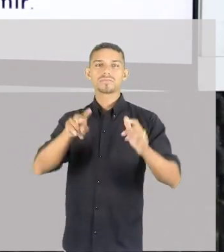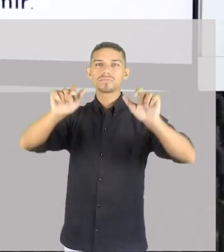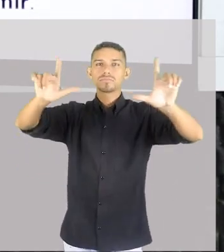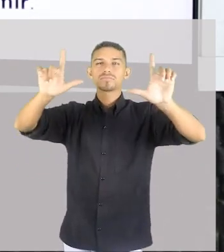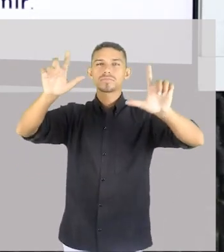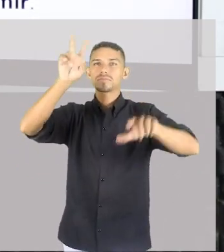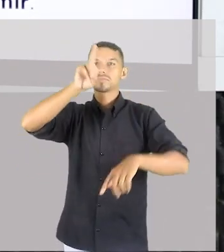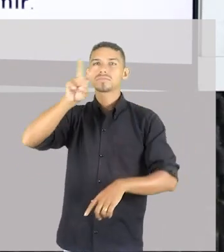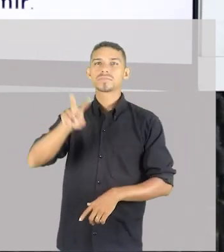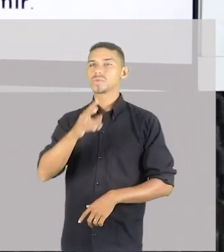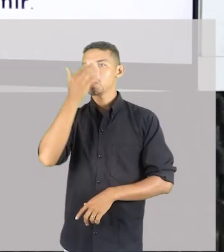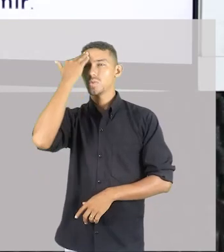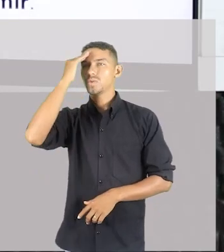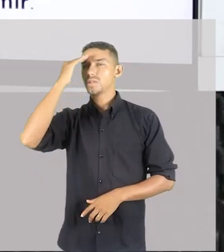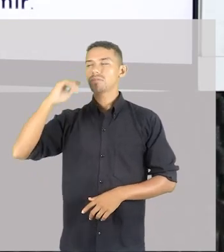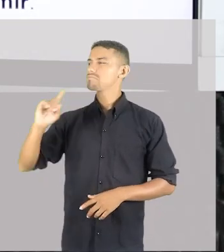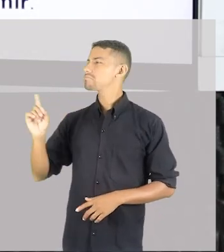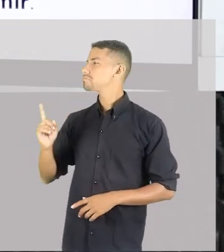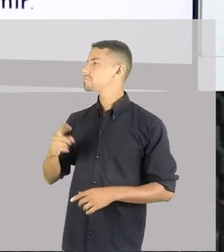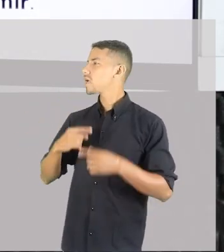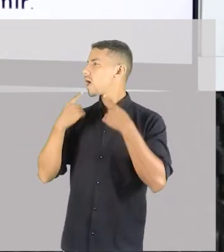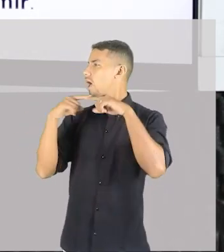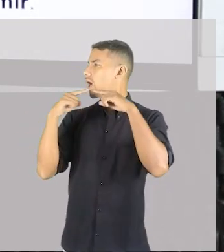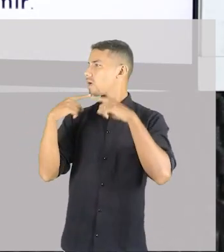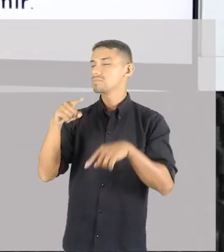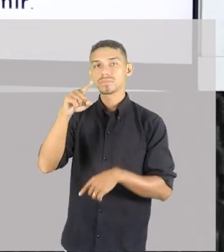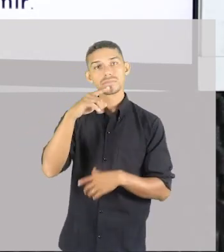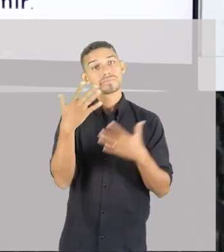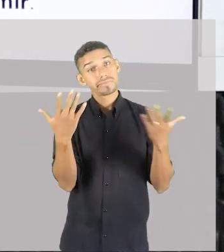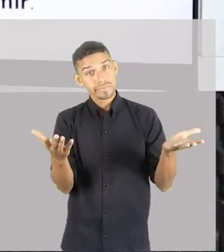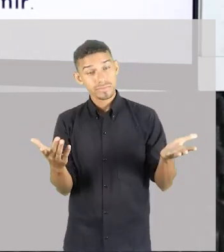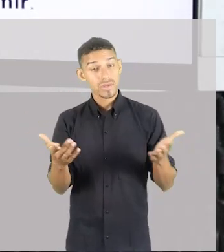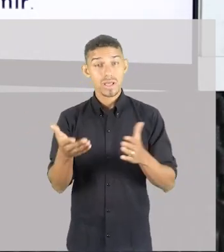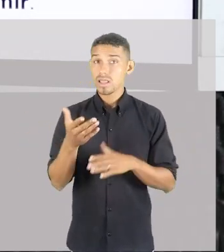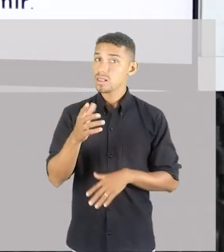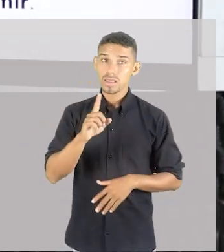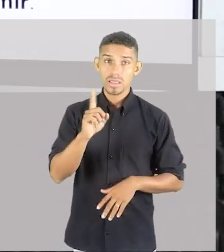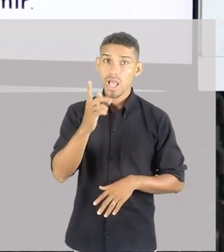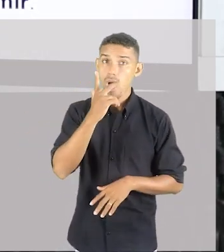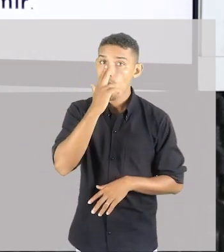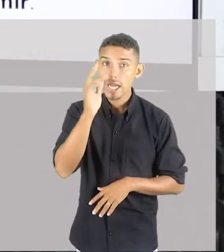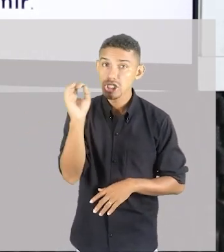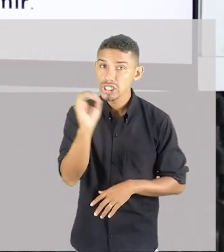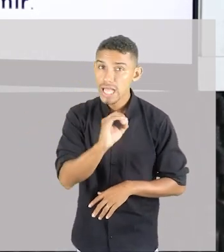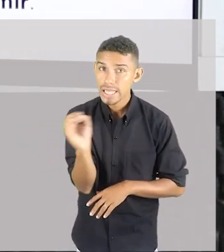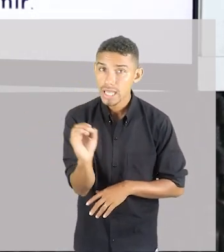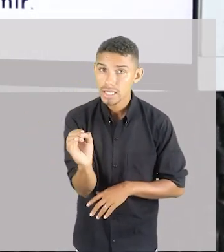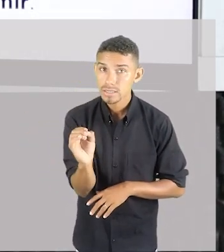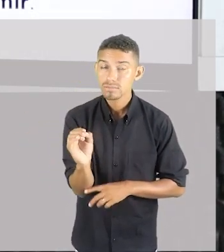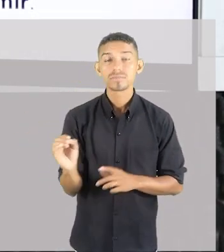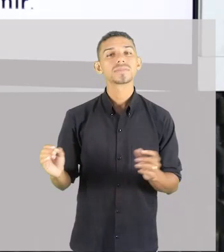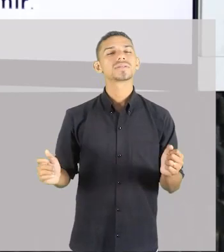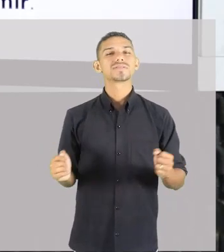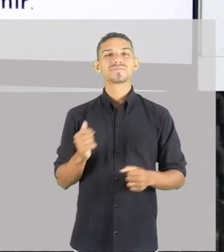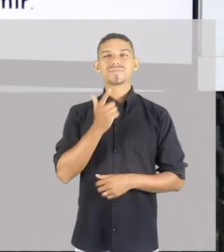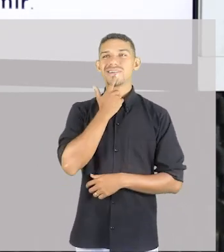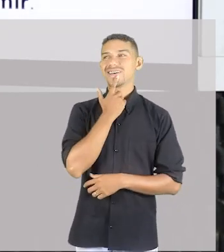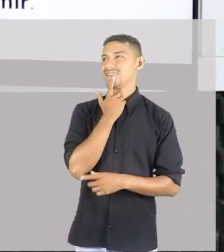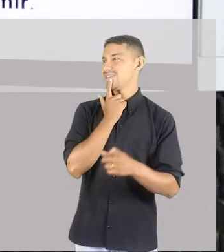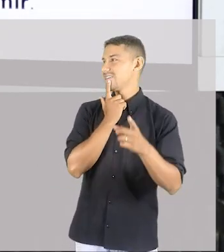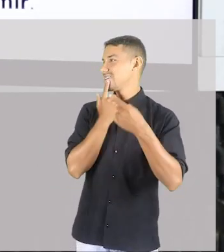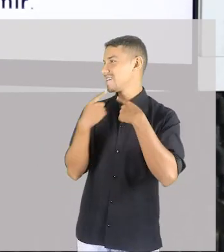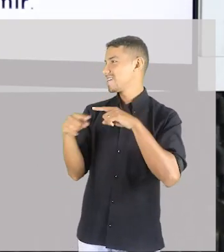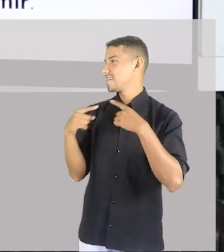entendo. E quando eu não entendo, eu critico. Vou repetir aquilo que eu falei no início. Não ache nada. Na hora que você sorri